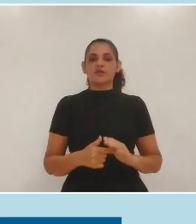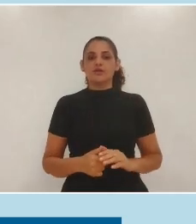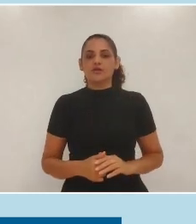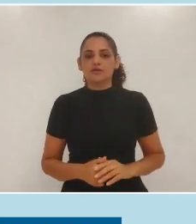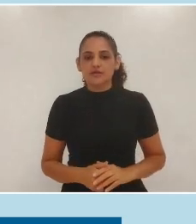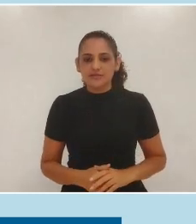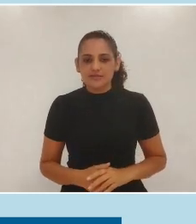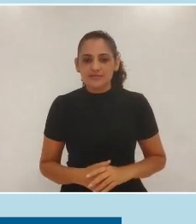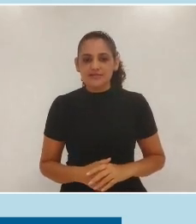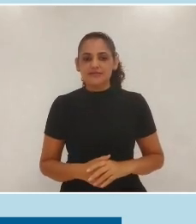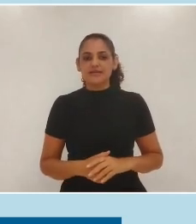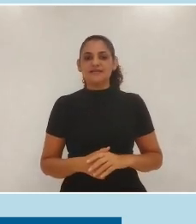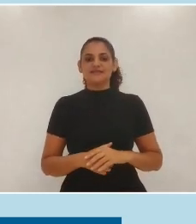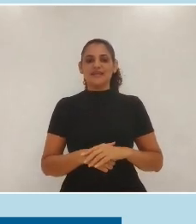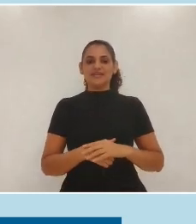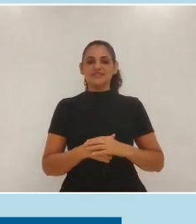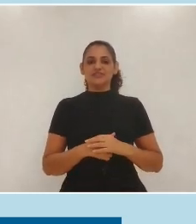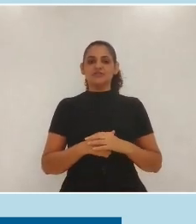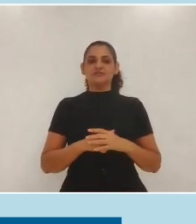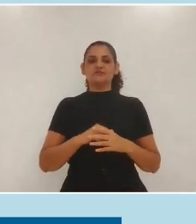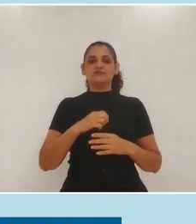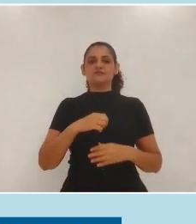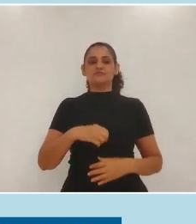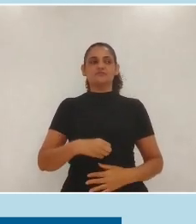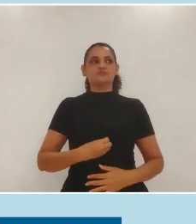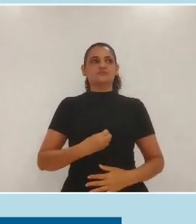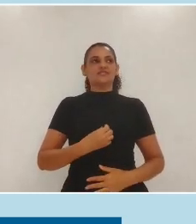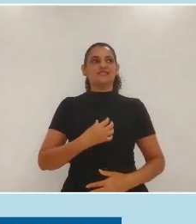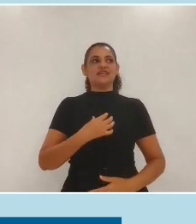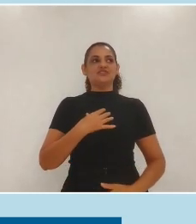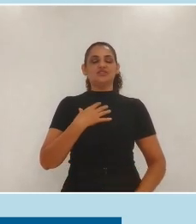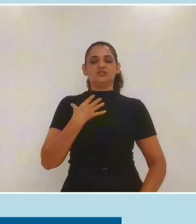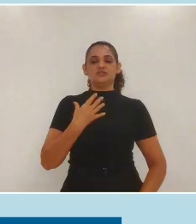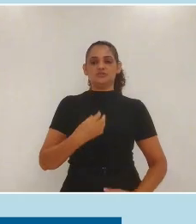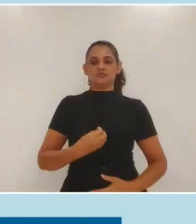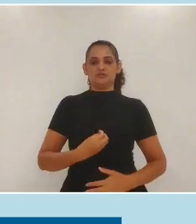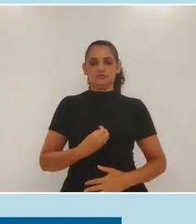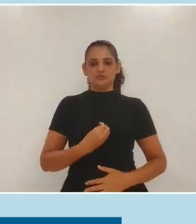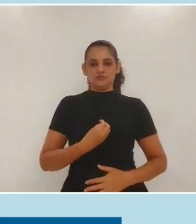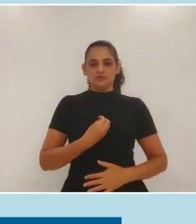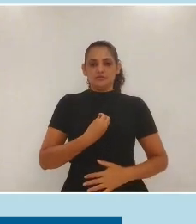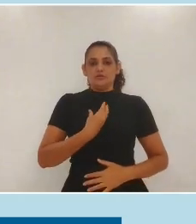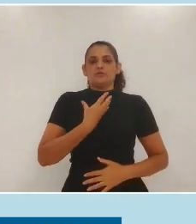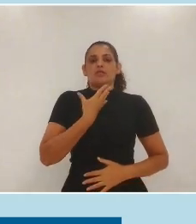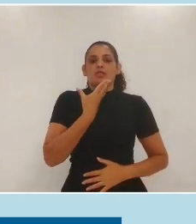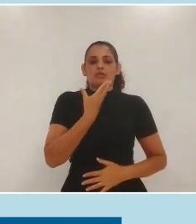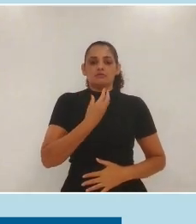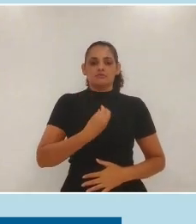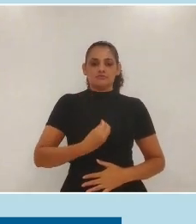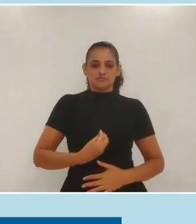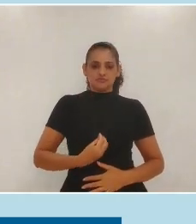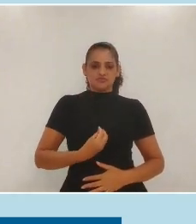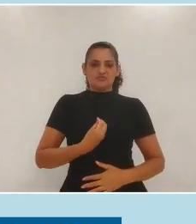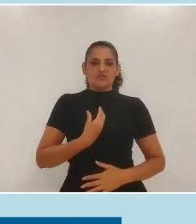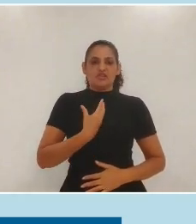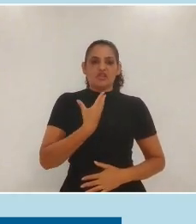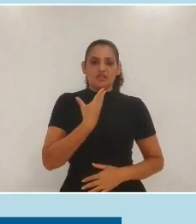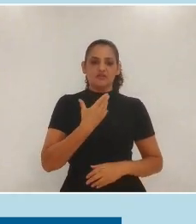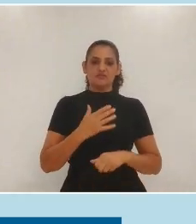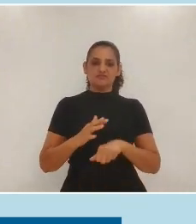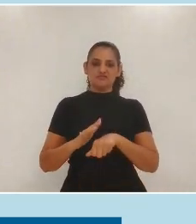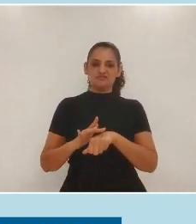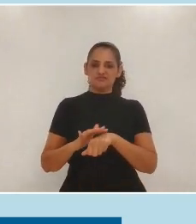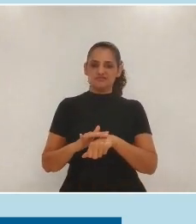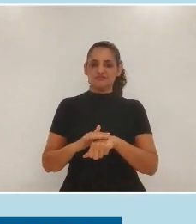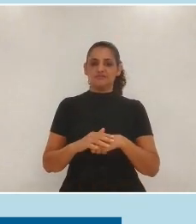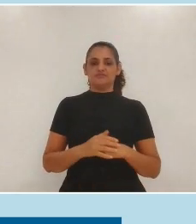os distúrbios da motilidade gastrointestinal, doenças celíacas, desautonomia,